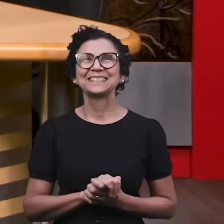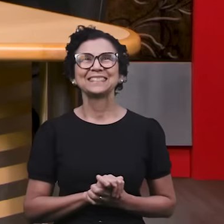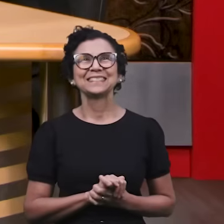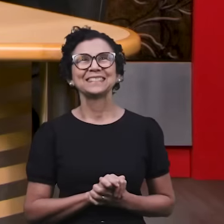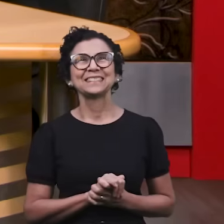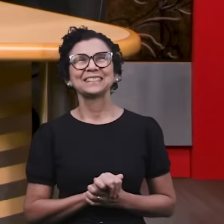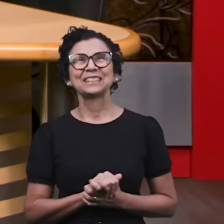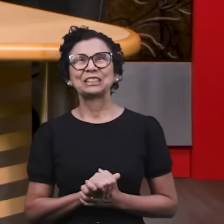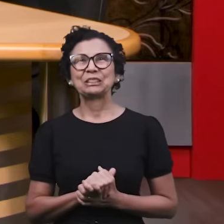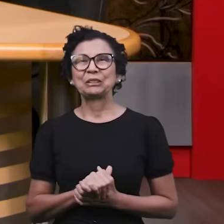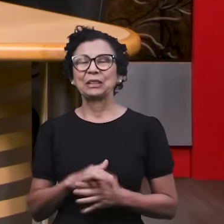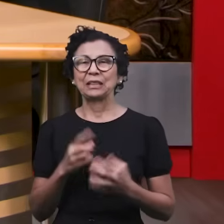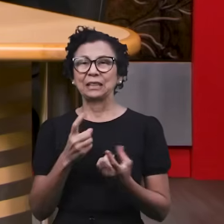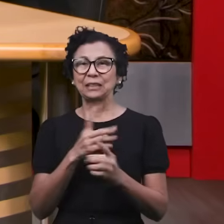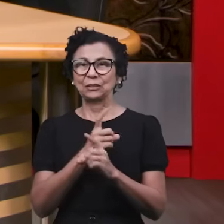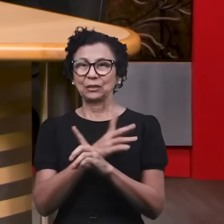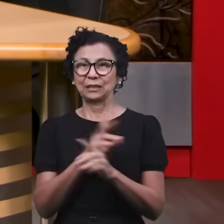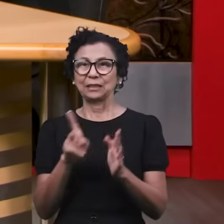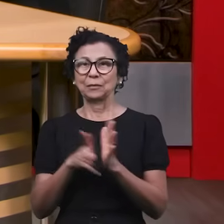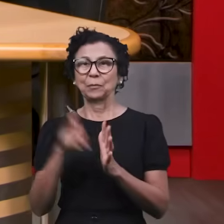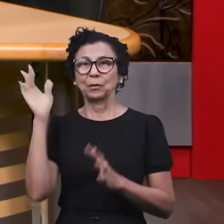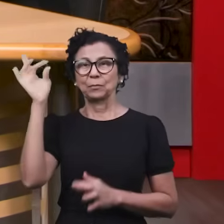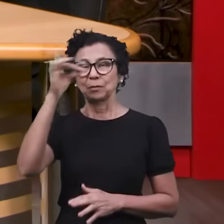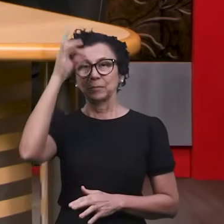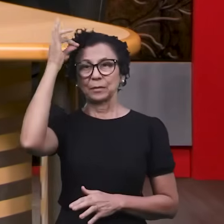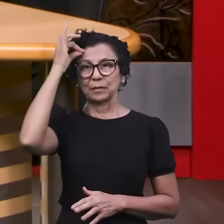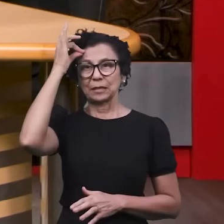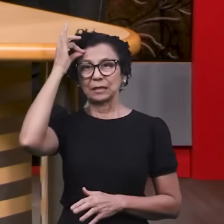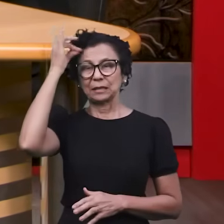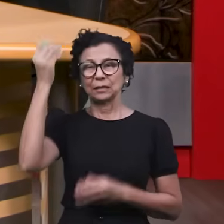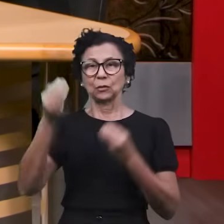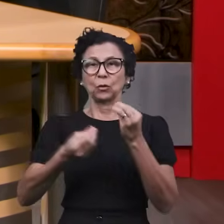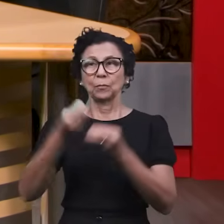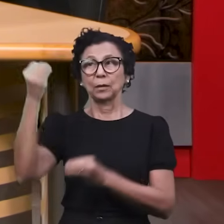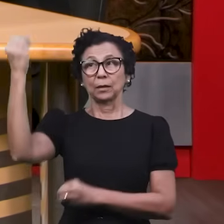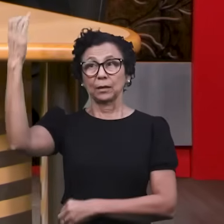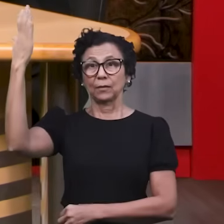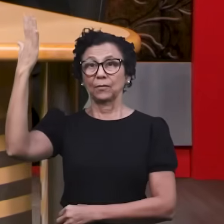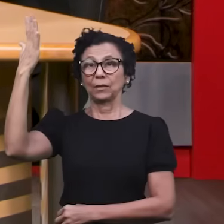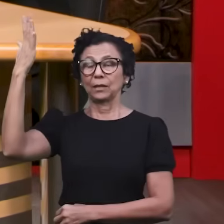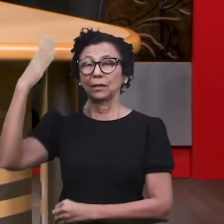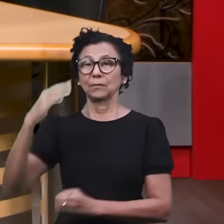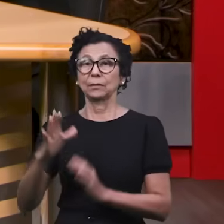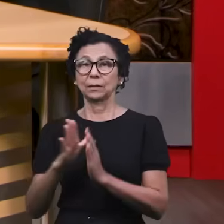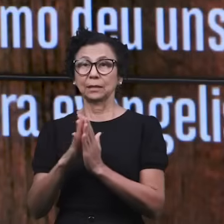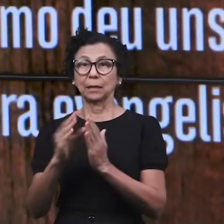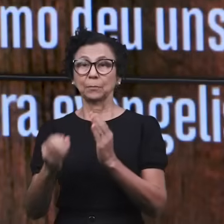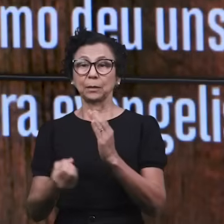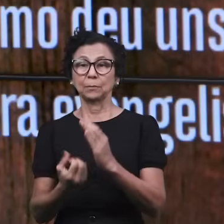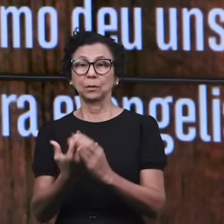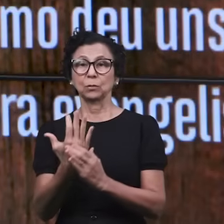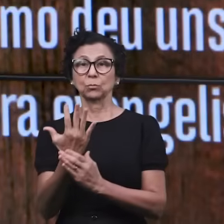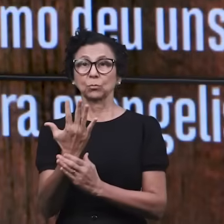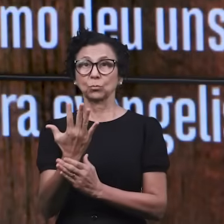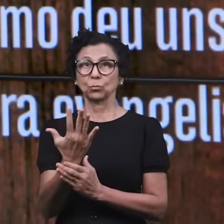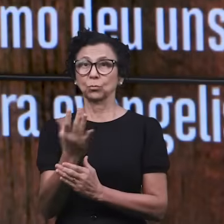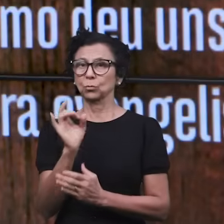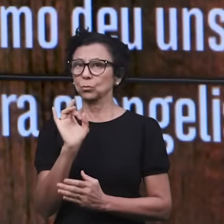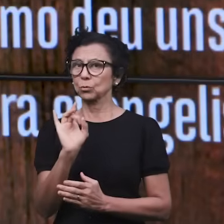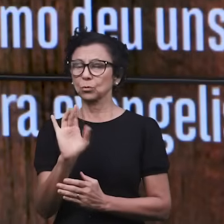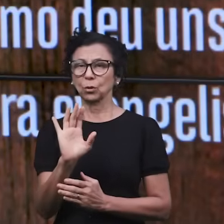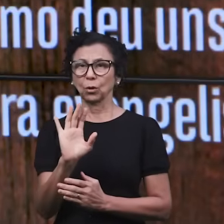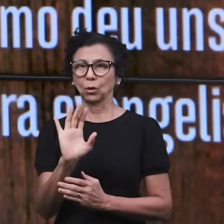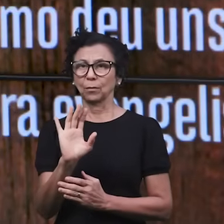A doutrina do Espírito, ela vem por revelação. Ela emerge da palavra e somente da